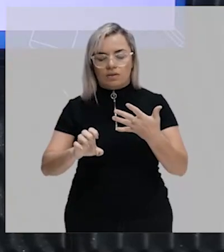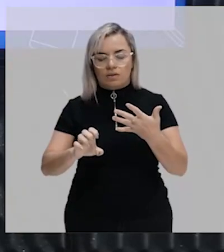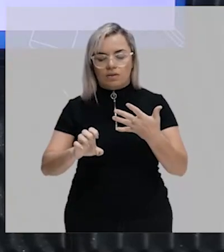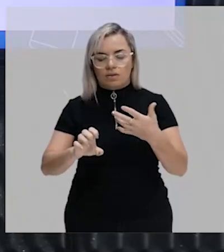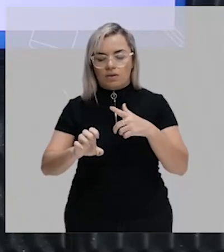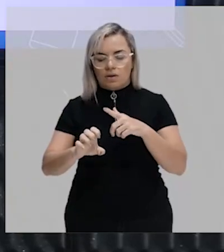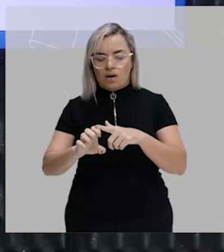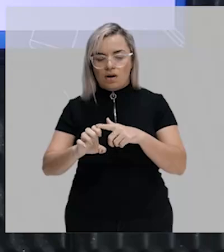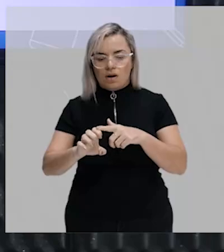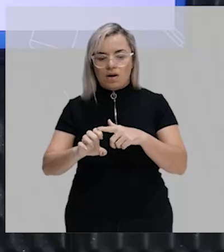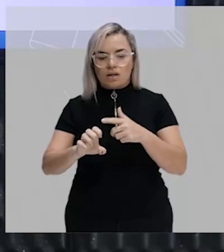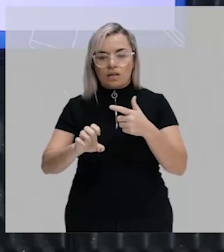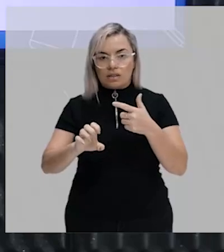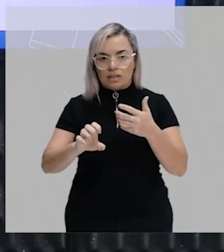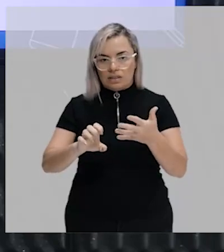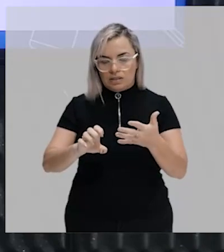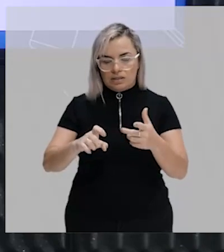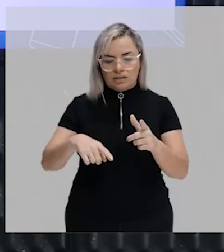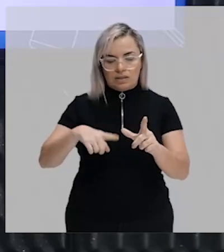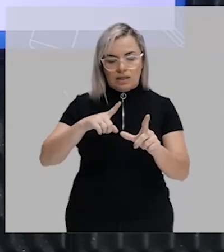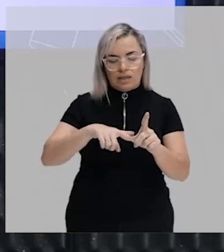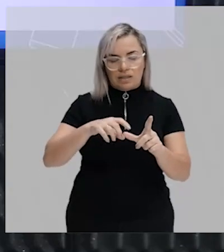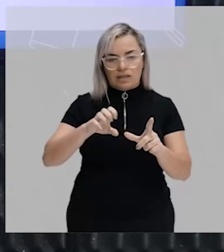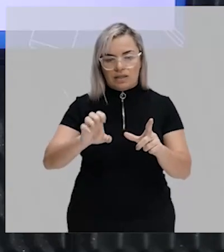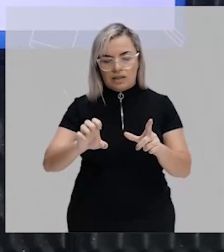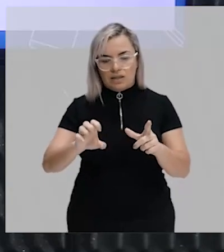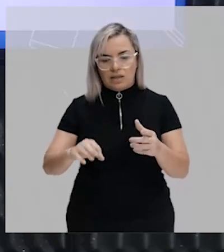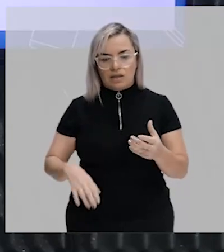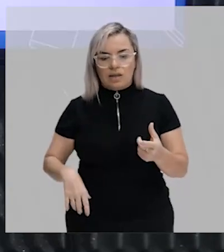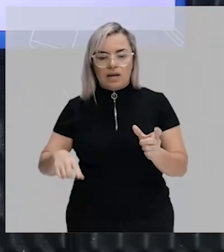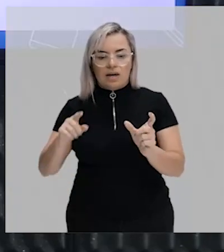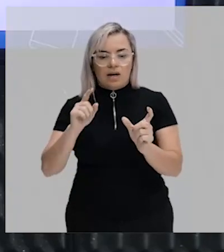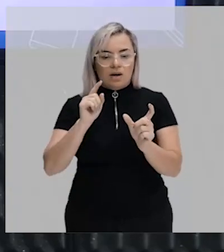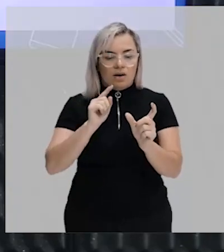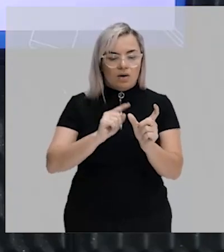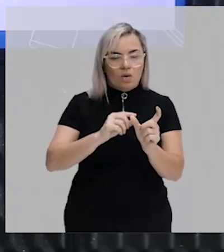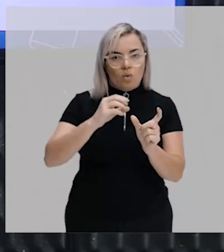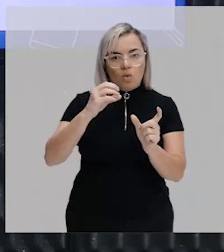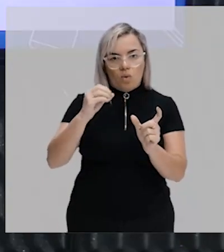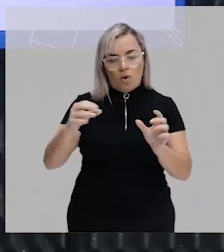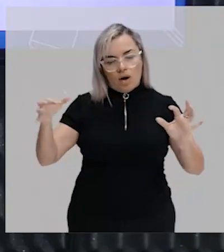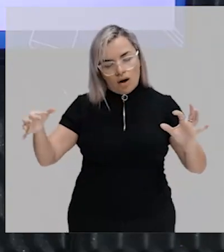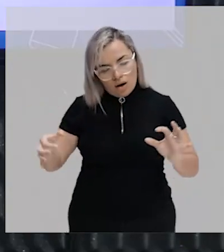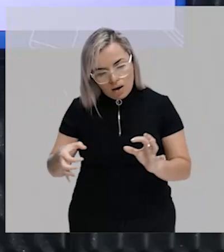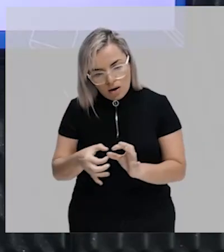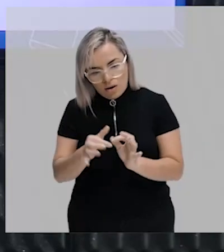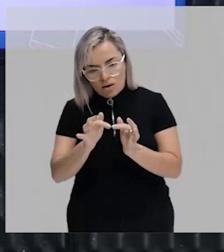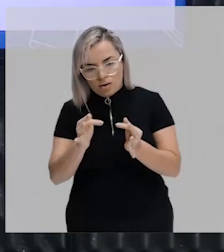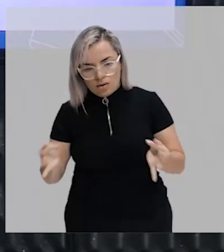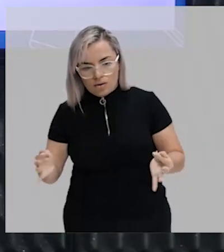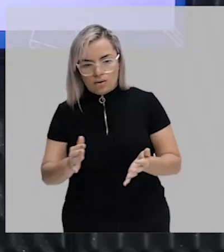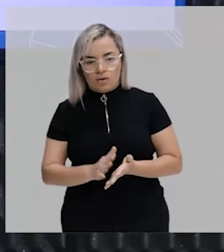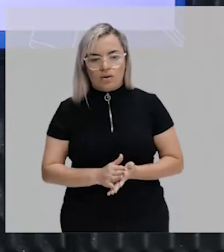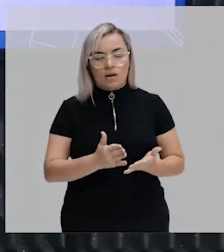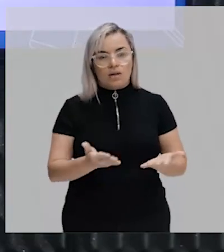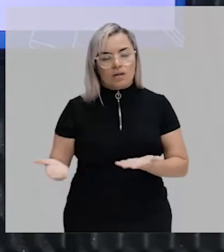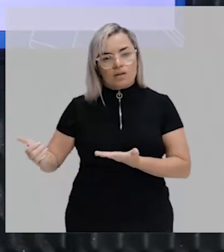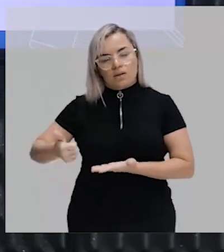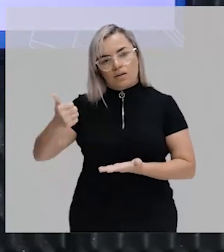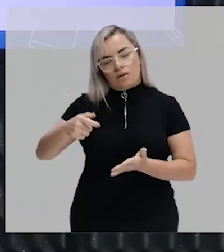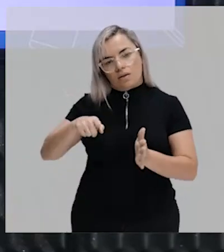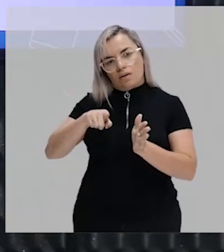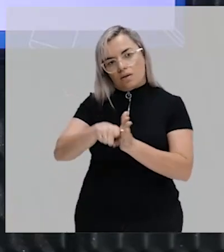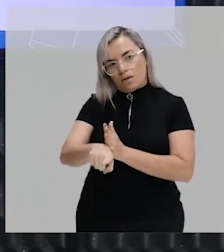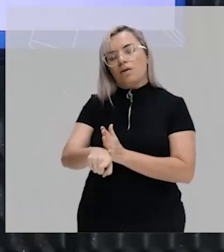está destacado. Eu quero saber qual é a conjunção. Uma observação sobre essa questão, tá? É que aqui eu tenho tanto